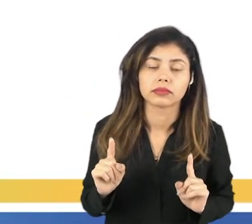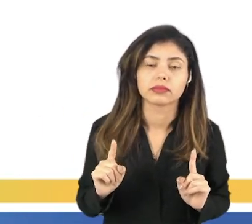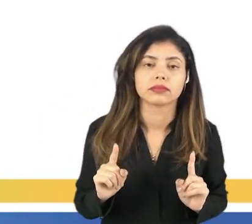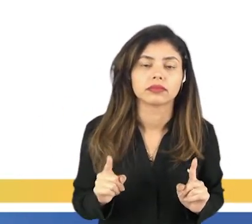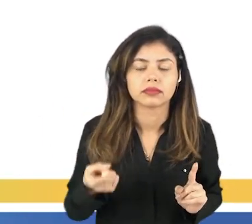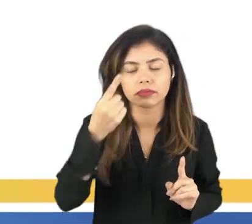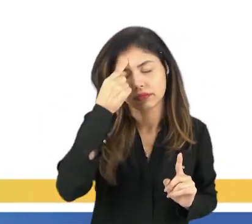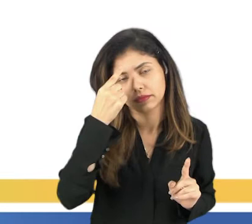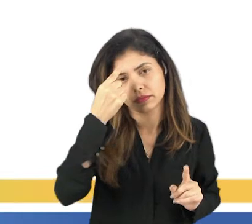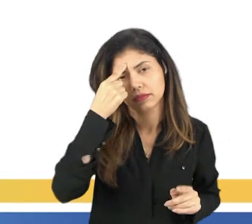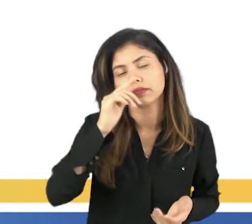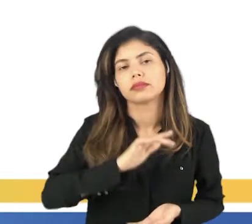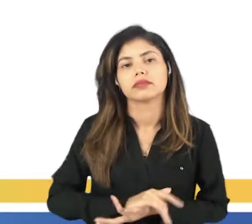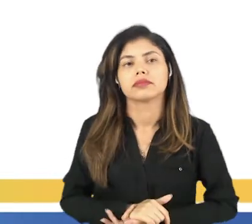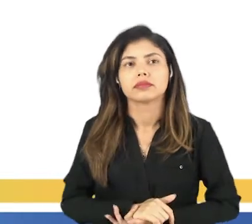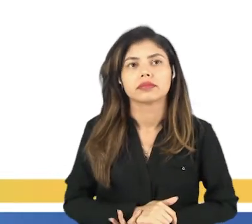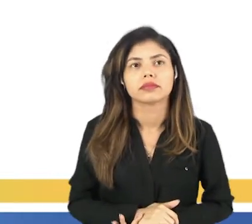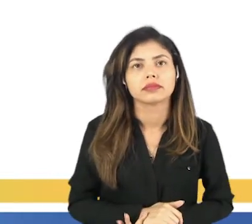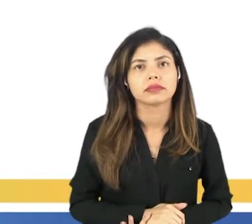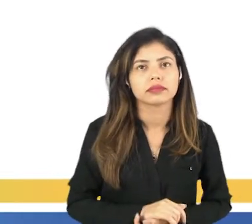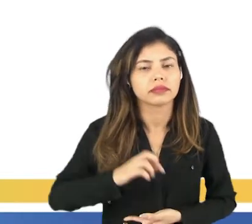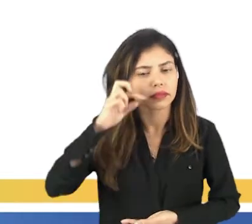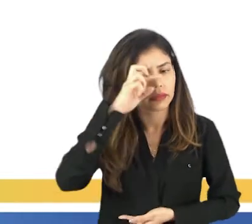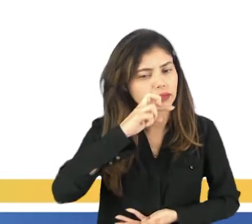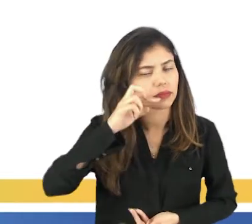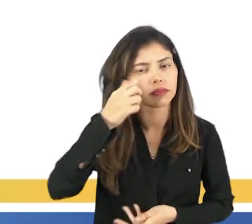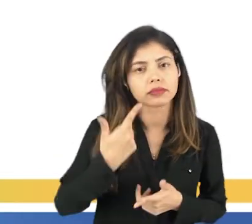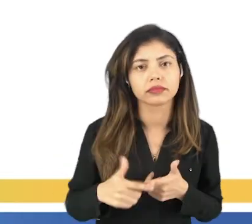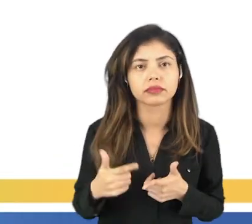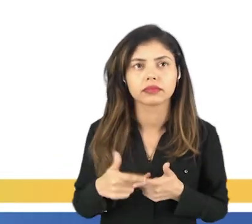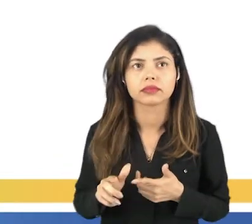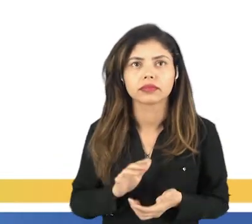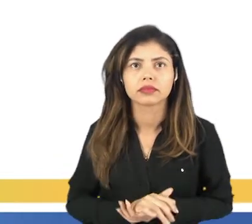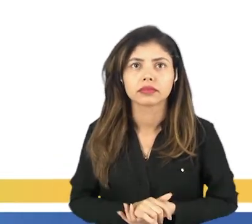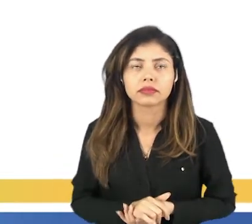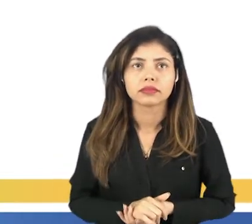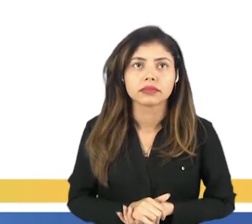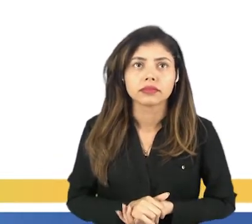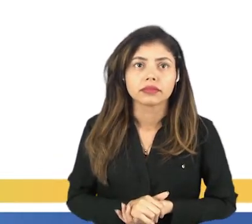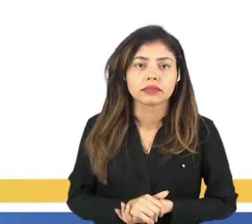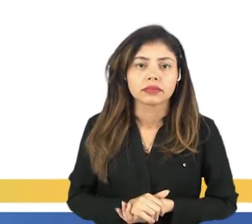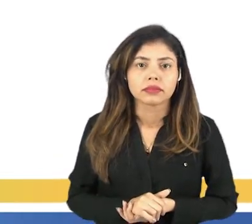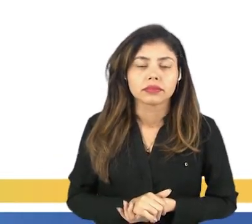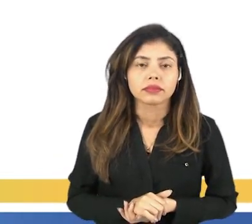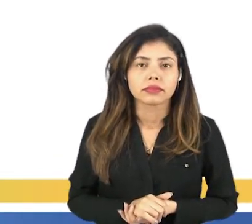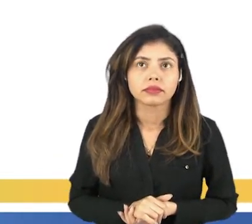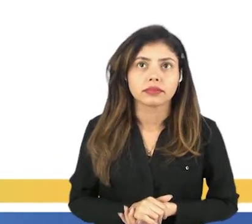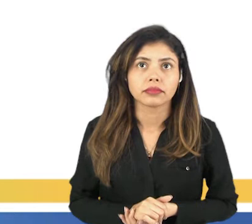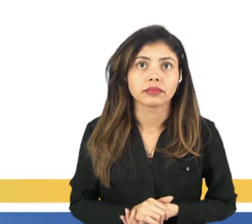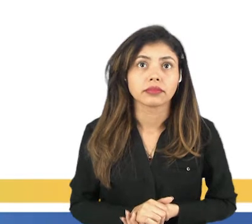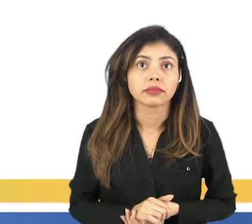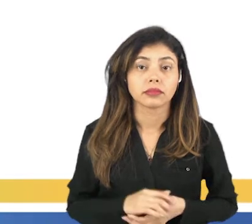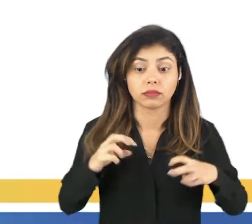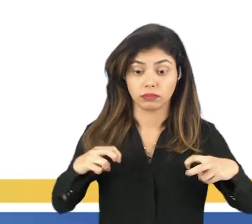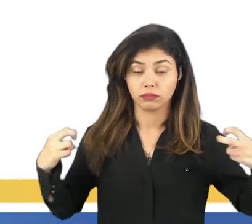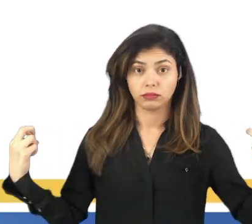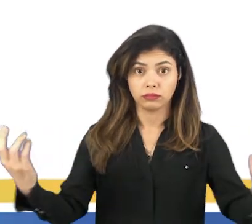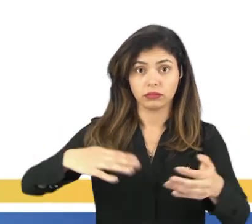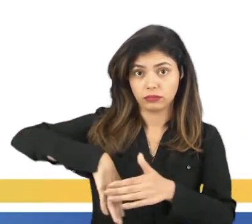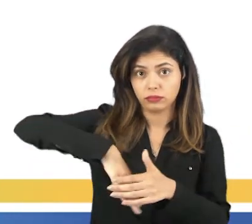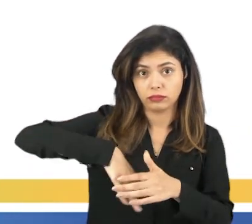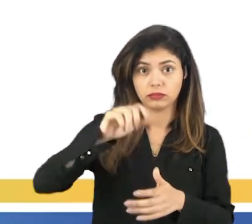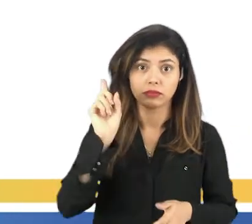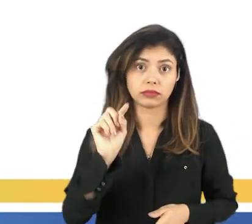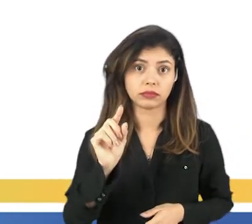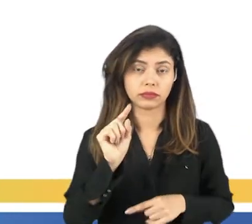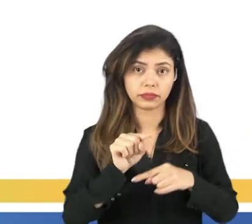você pensar, de você analisar o problema. Ó, o que está me dizendo esse problema? Que um estádio de futebol, a